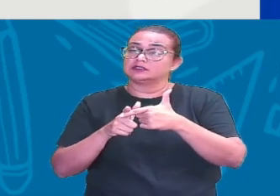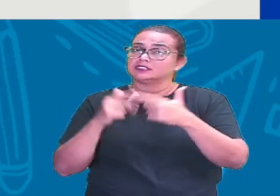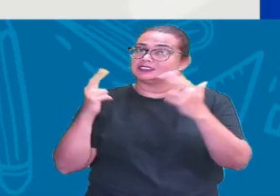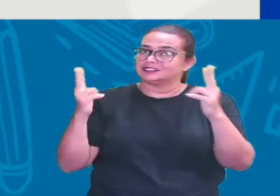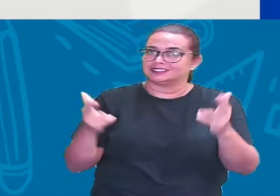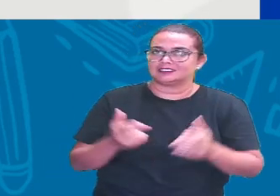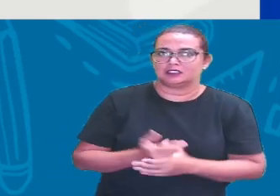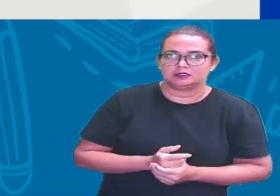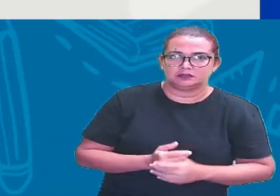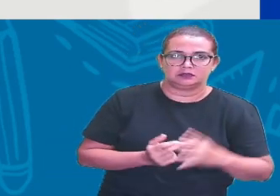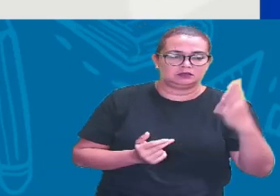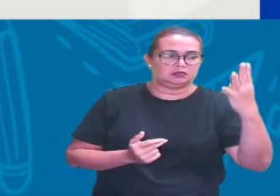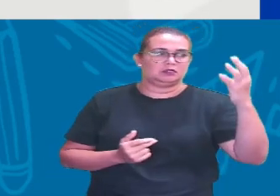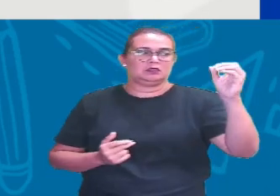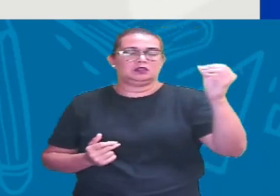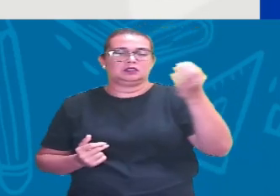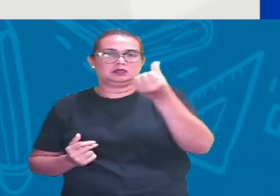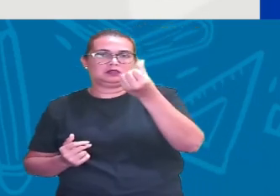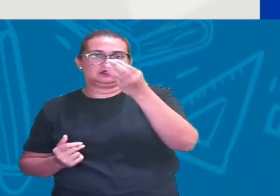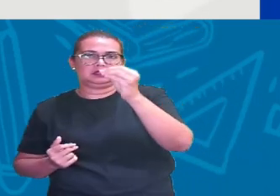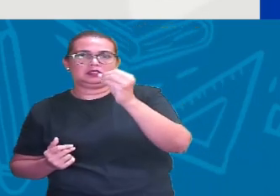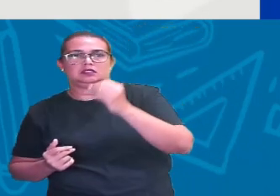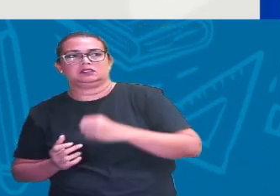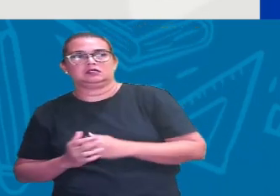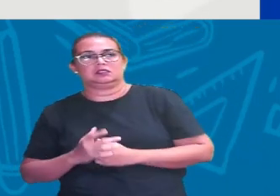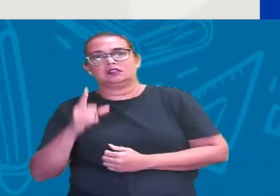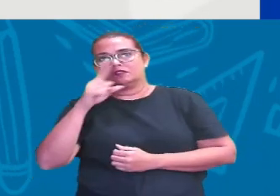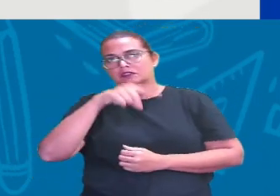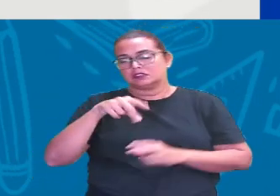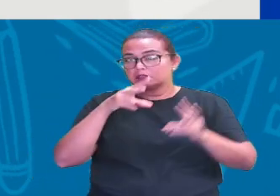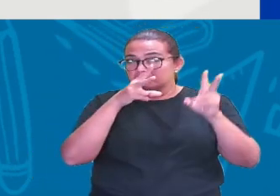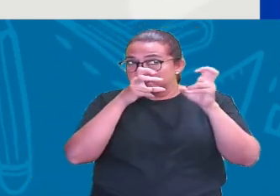40 e 60. Então, sempre